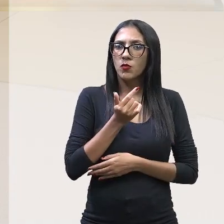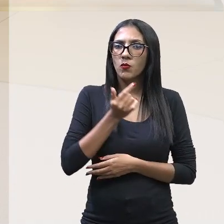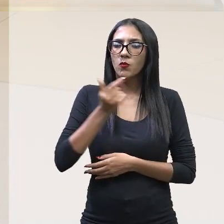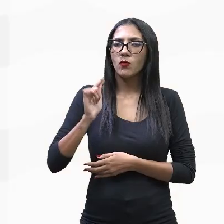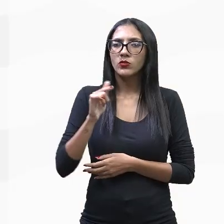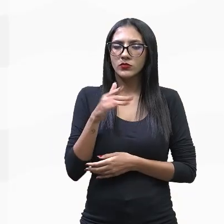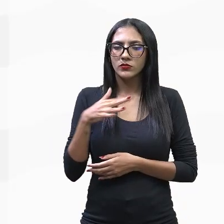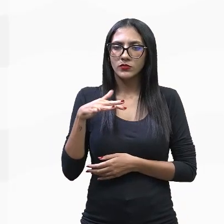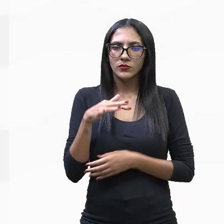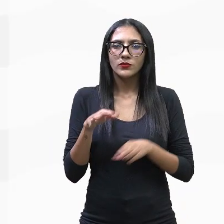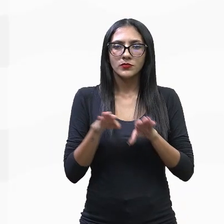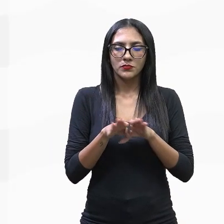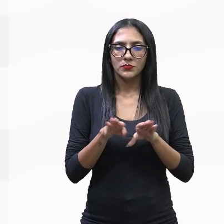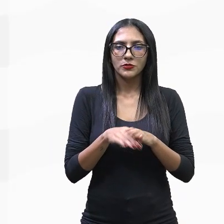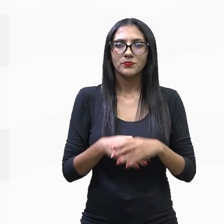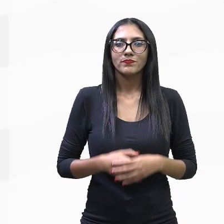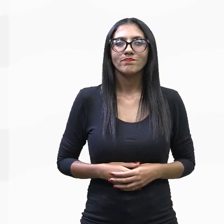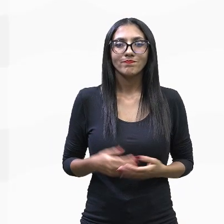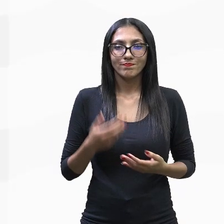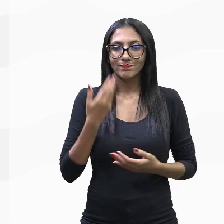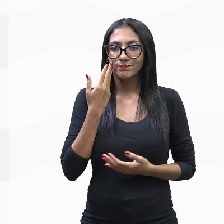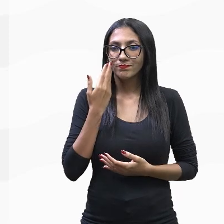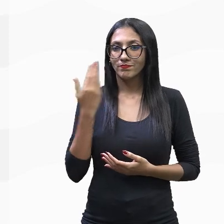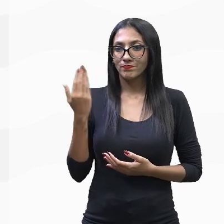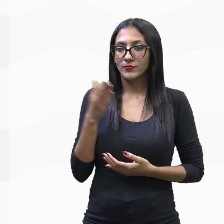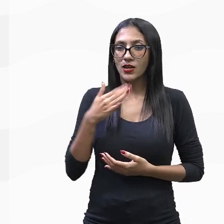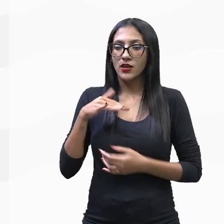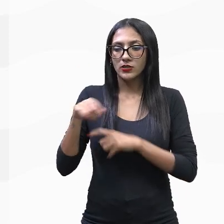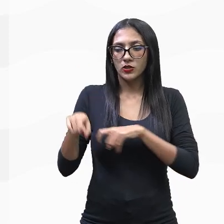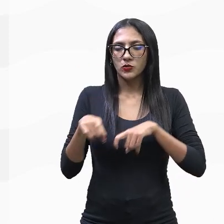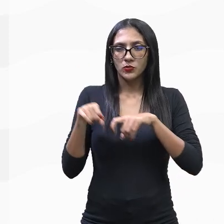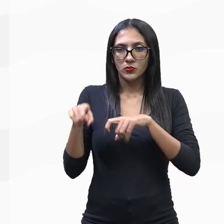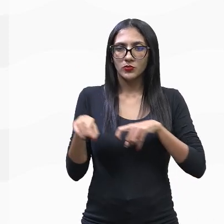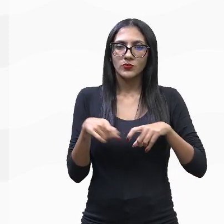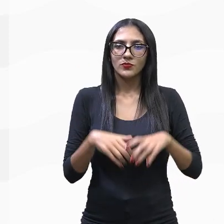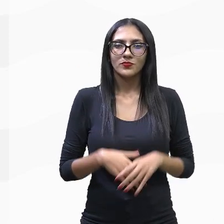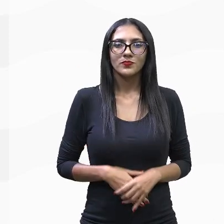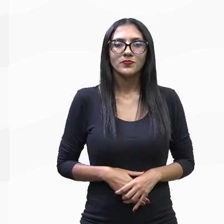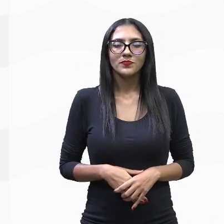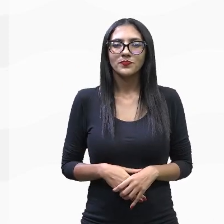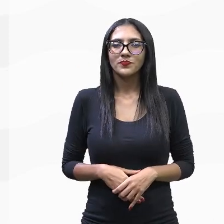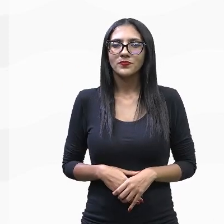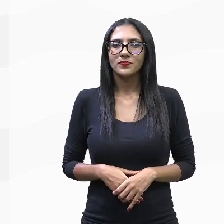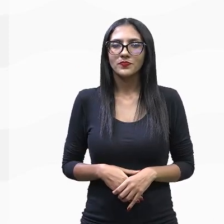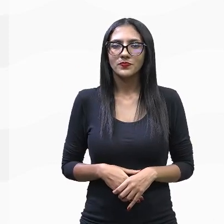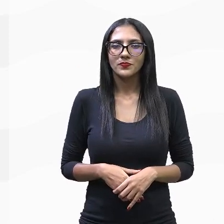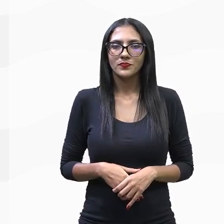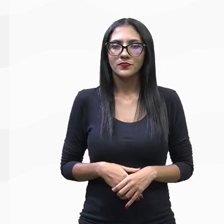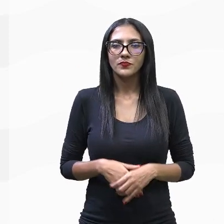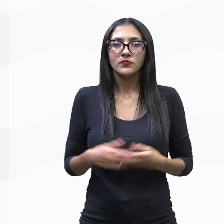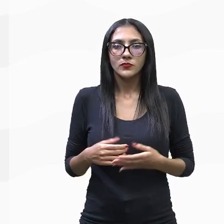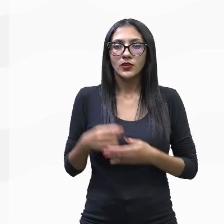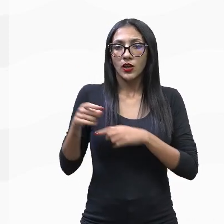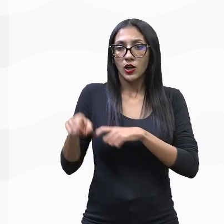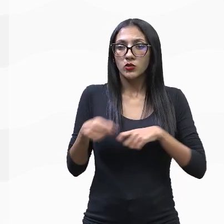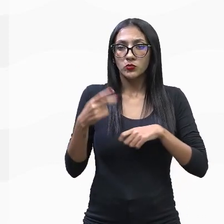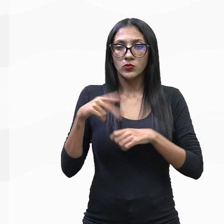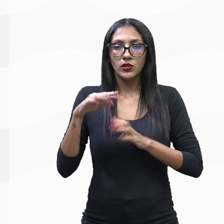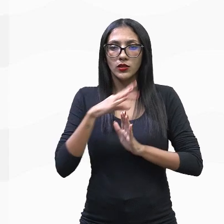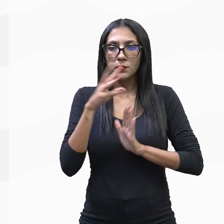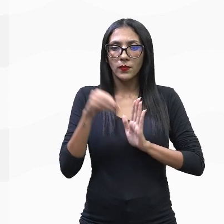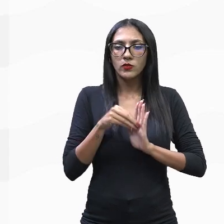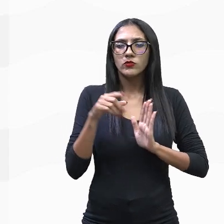ocupação, que é qual? São as ocupações que são voltadas à agricultura. E olha só, pessoal, a agricultura na Amazônia